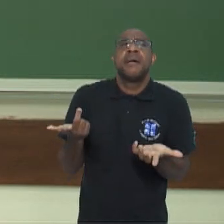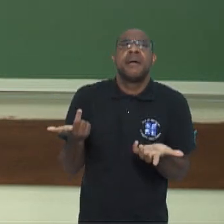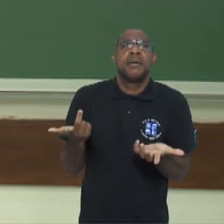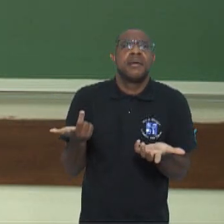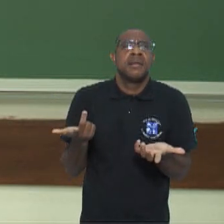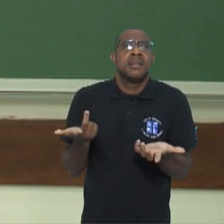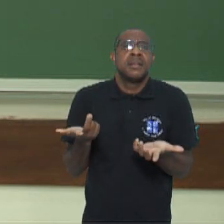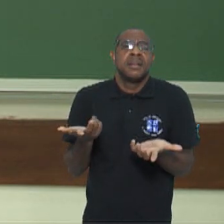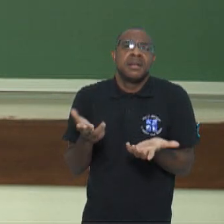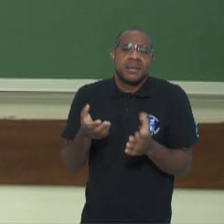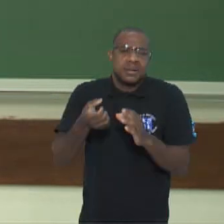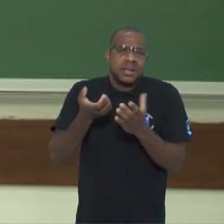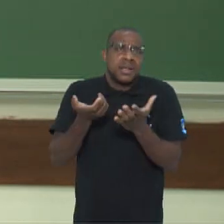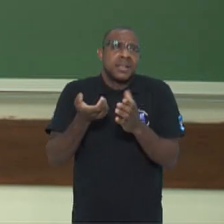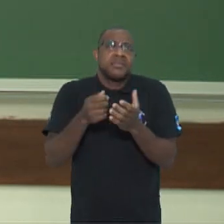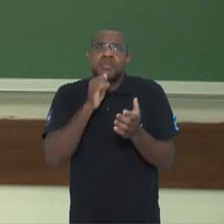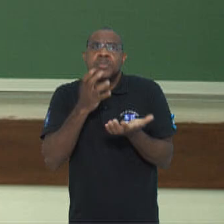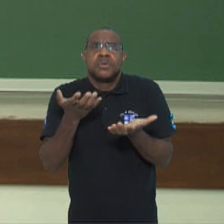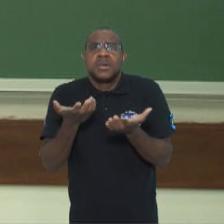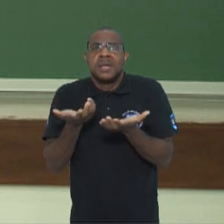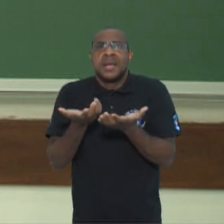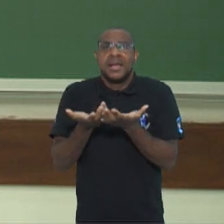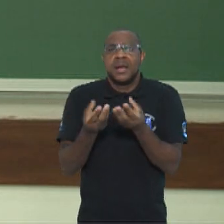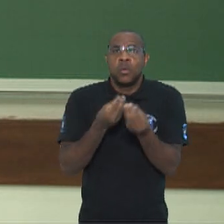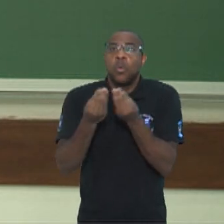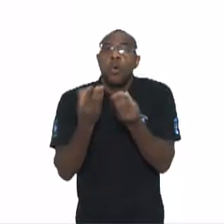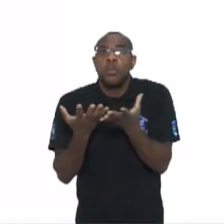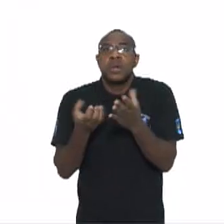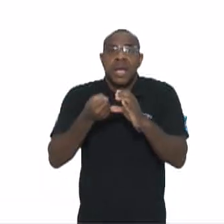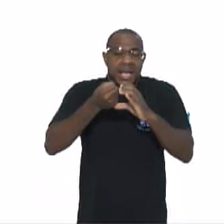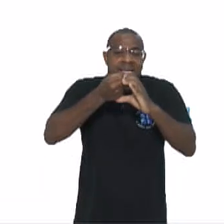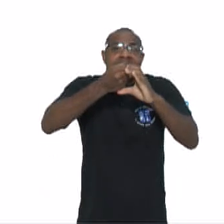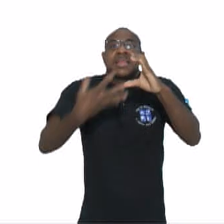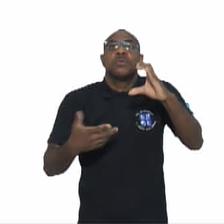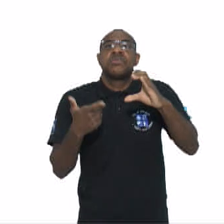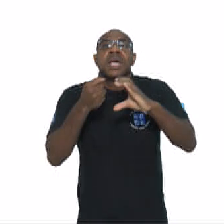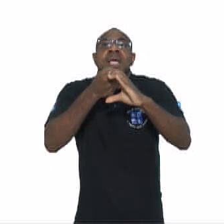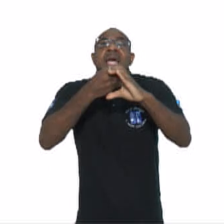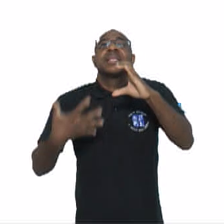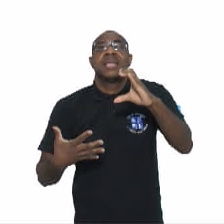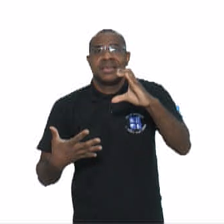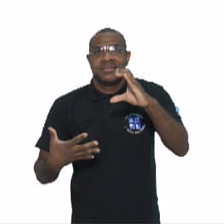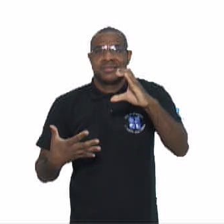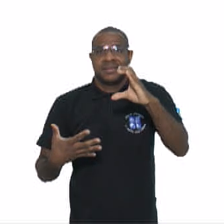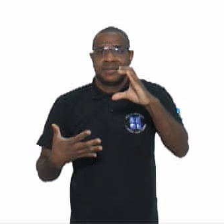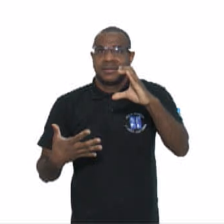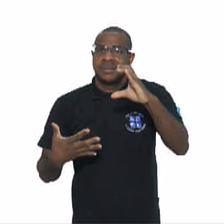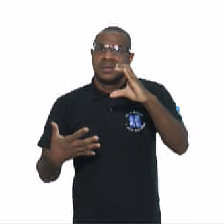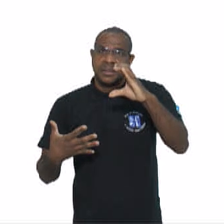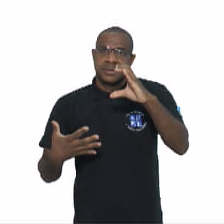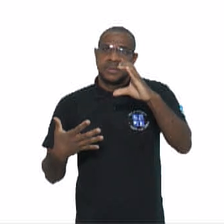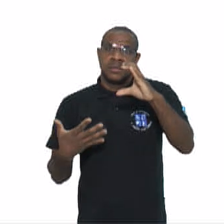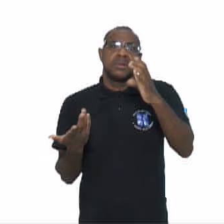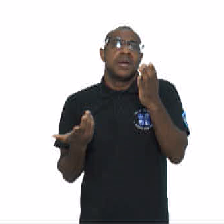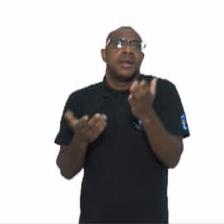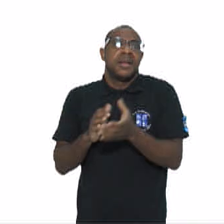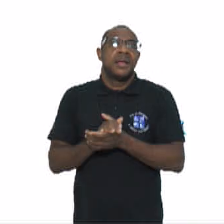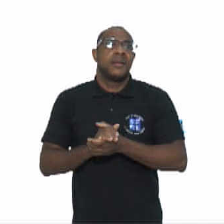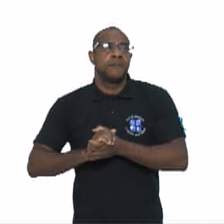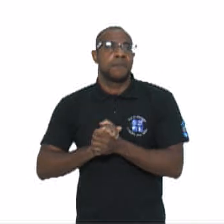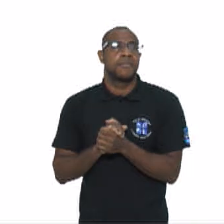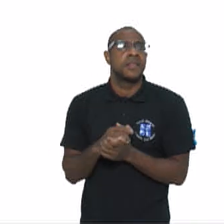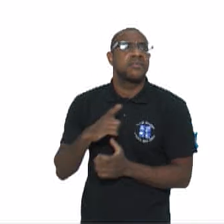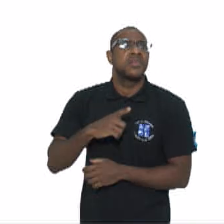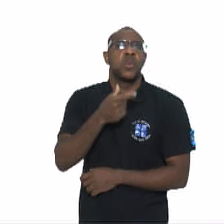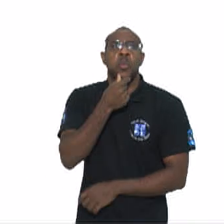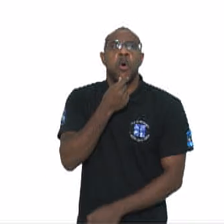que caracterize como montanhismo. Somente em 1760, na cidade de Chamonix, na França, teve um geólogo